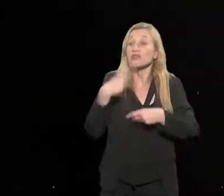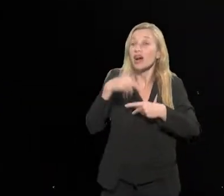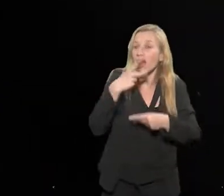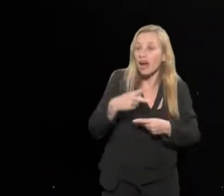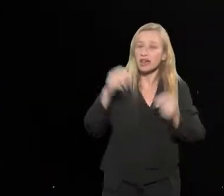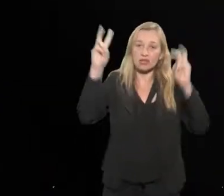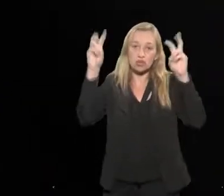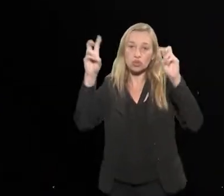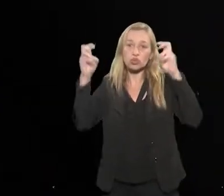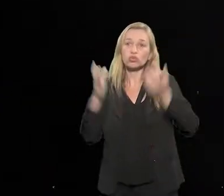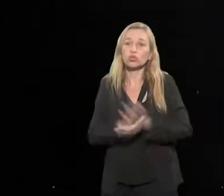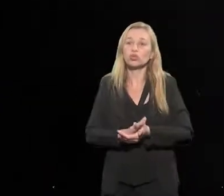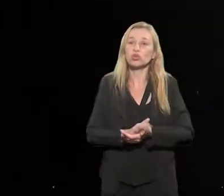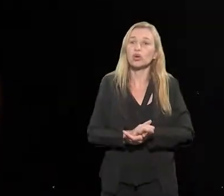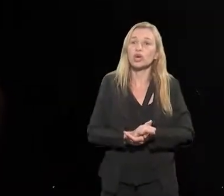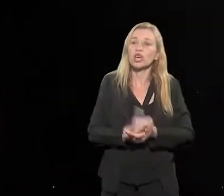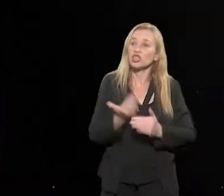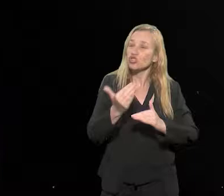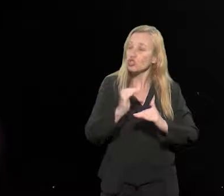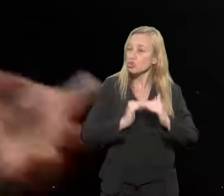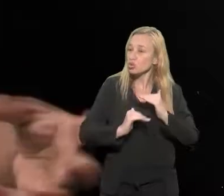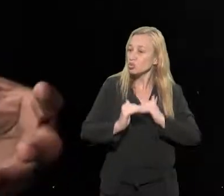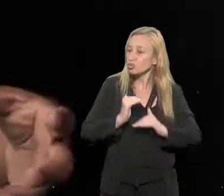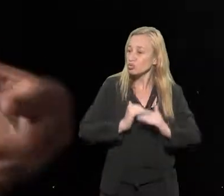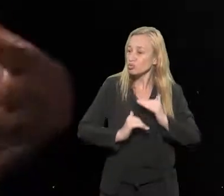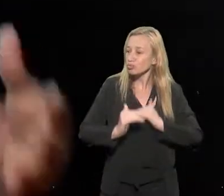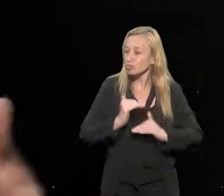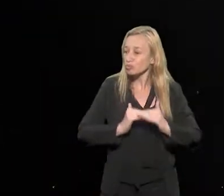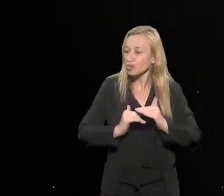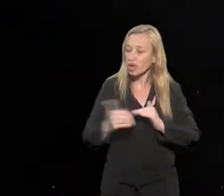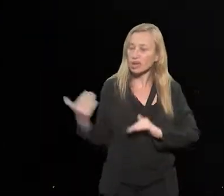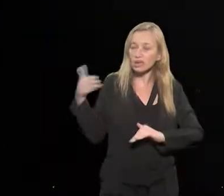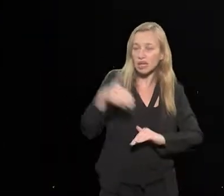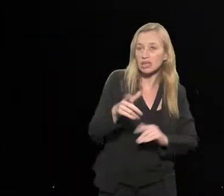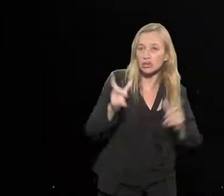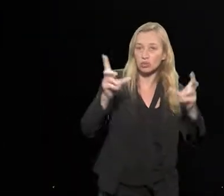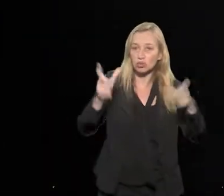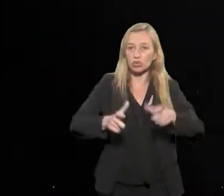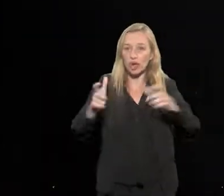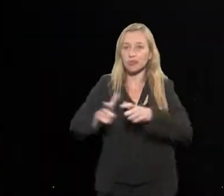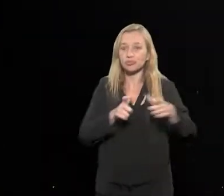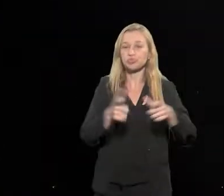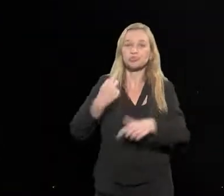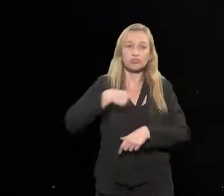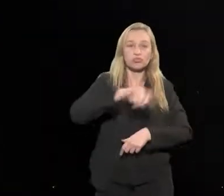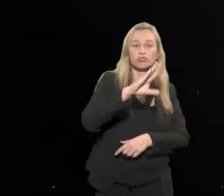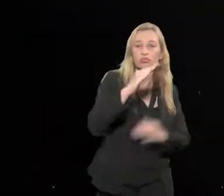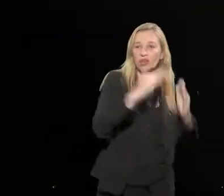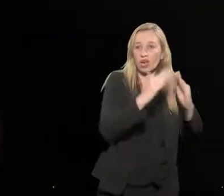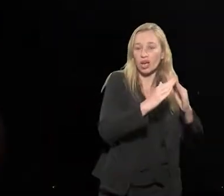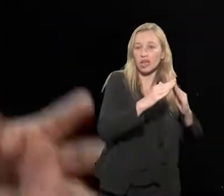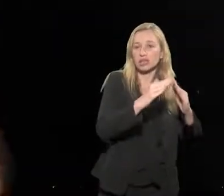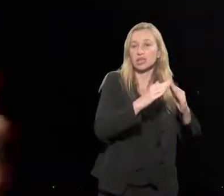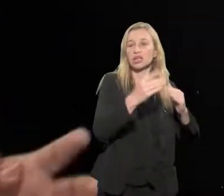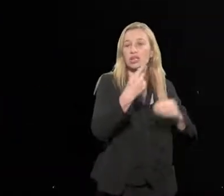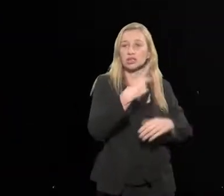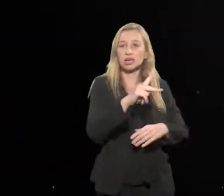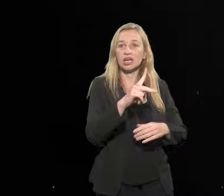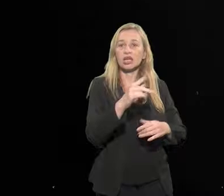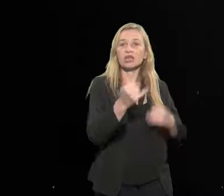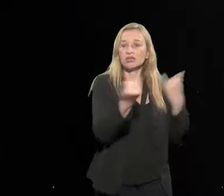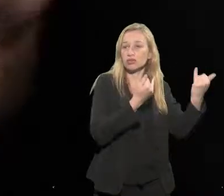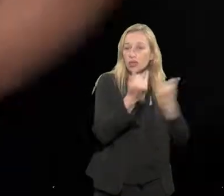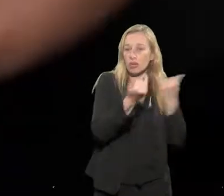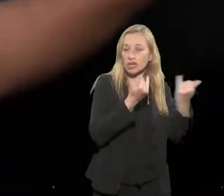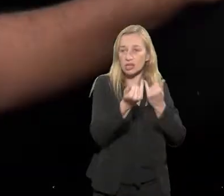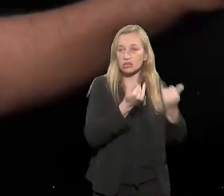retardou muito a minha entrada mais profundamente nesse lugar, né? Porque eu ia para casa dele, a gente trocava essas